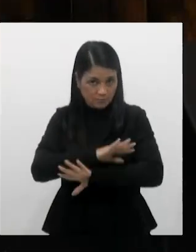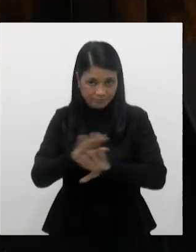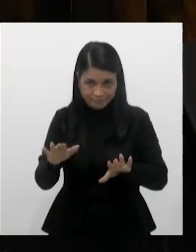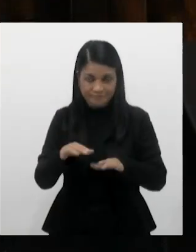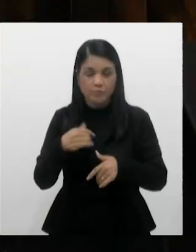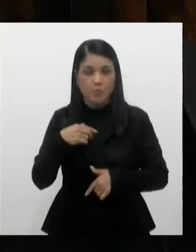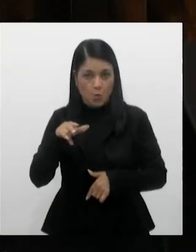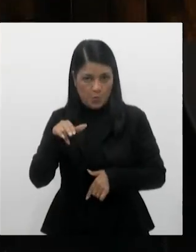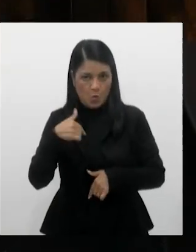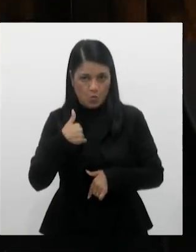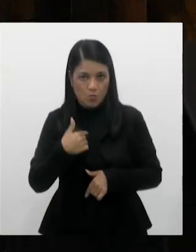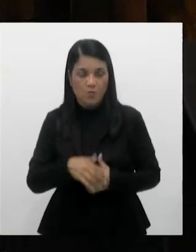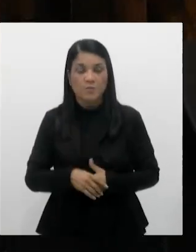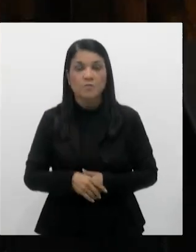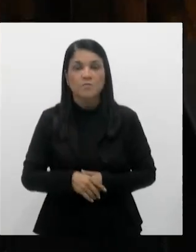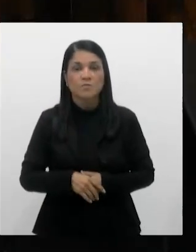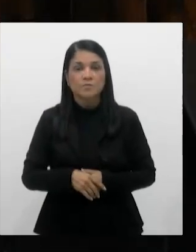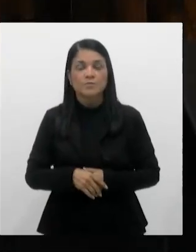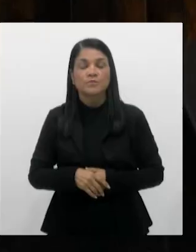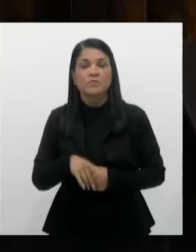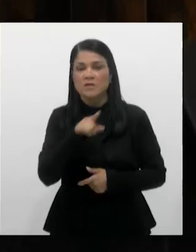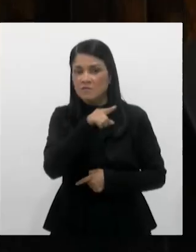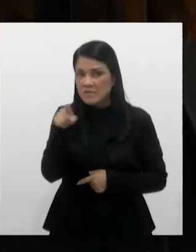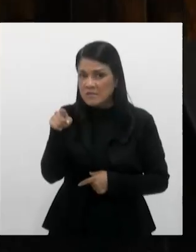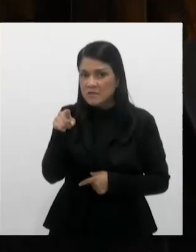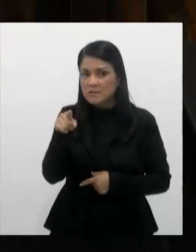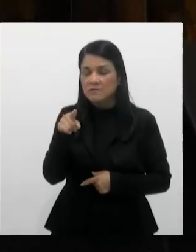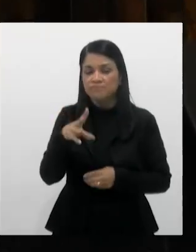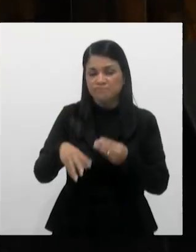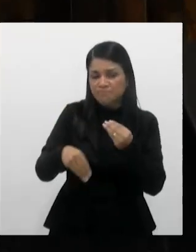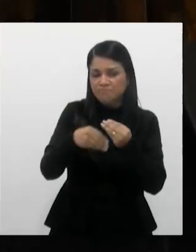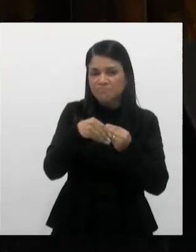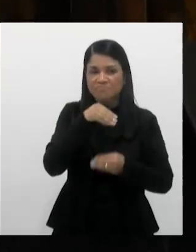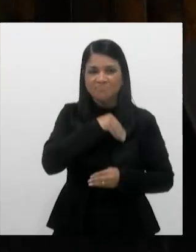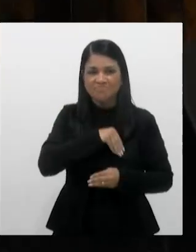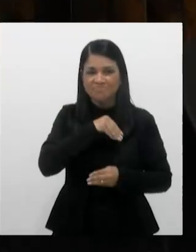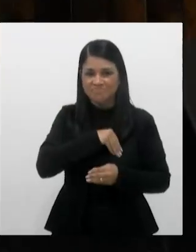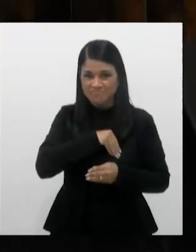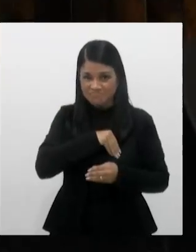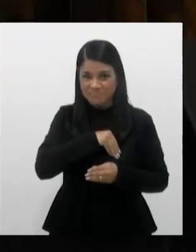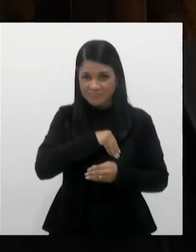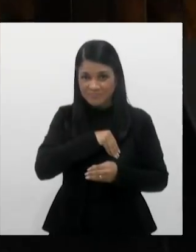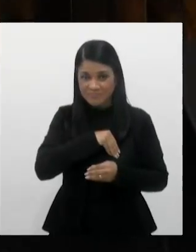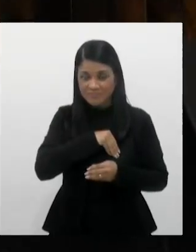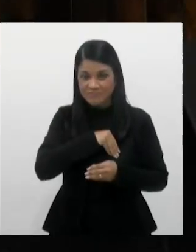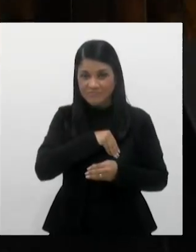População, vocês vão receber um aumento no final de ano de